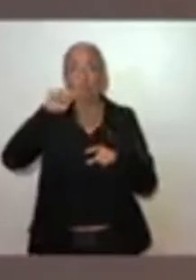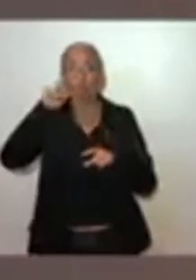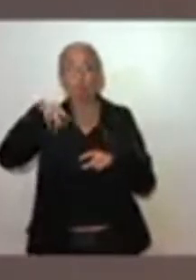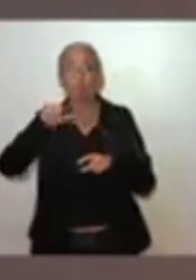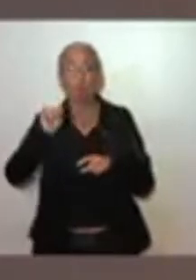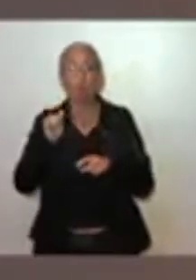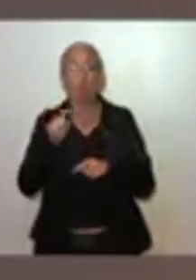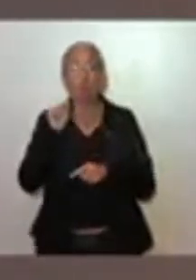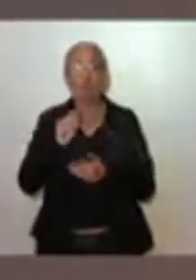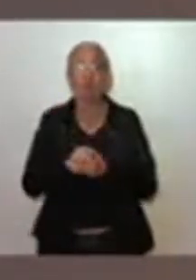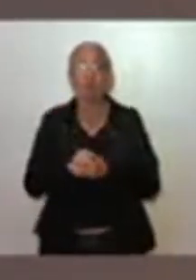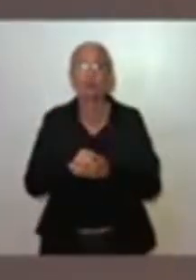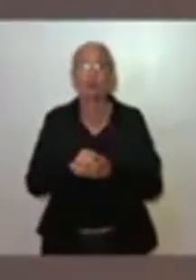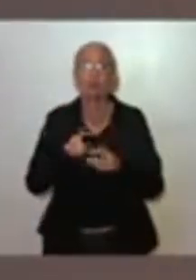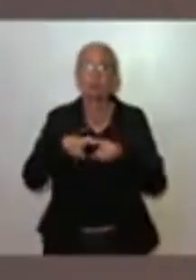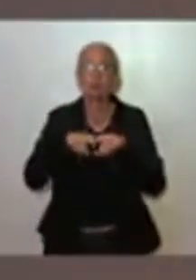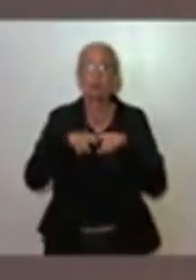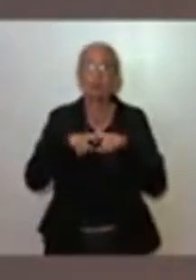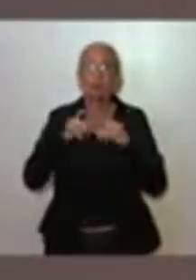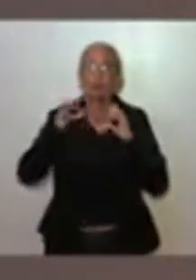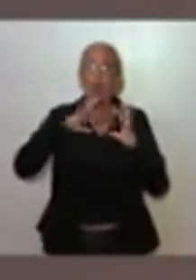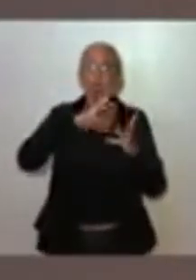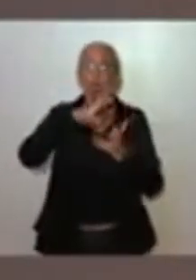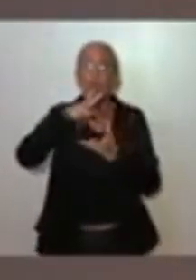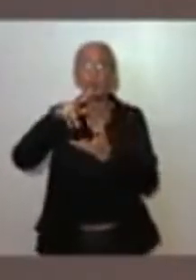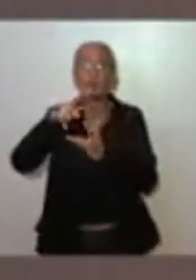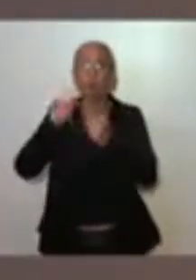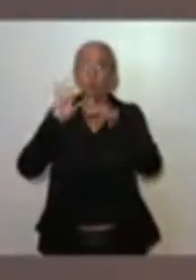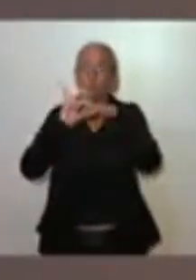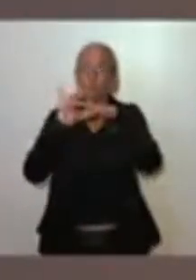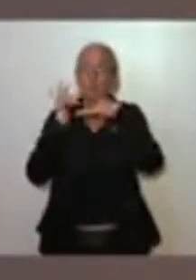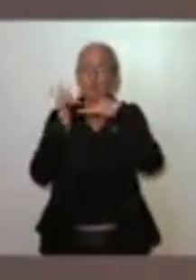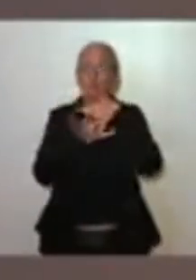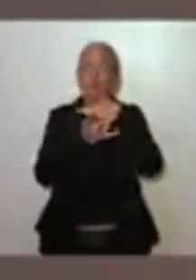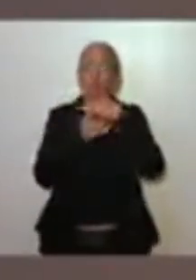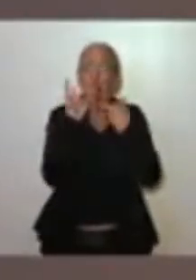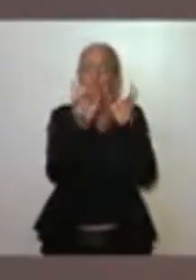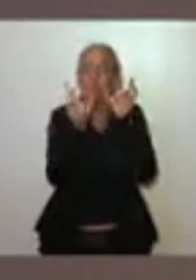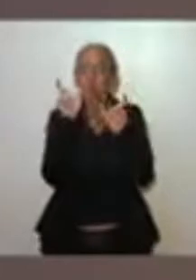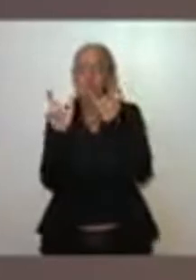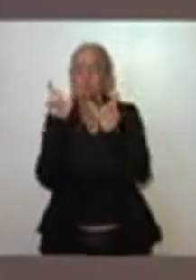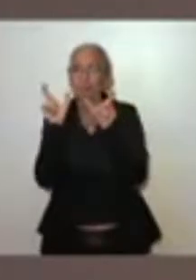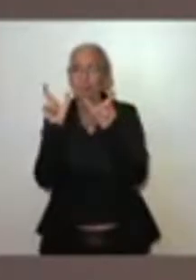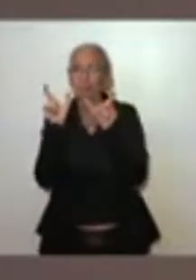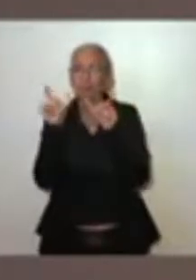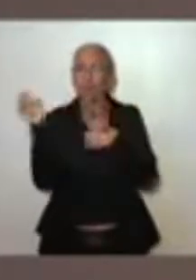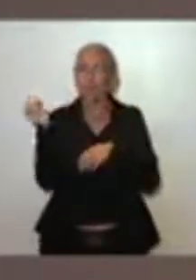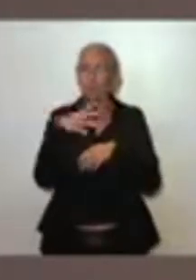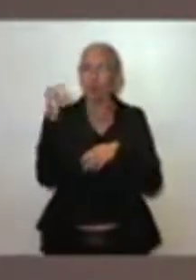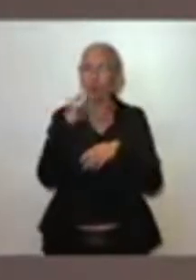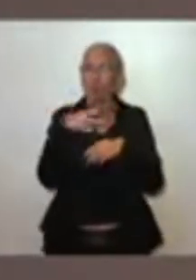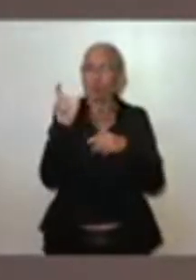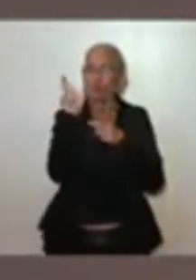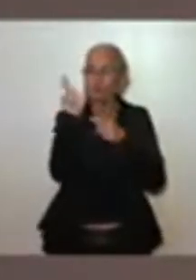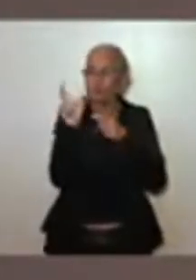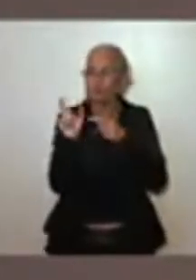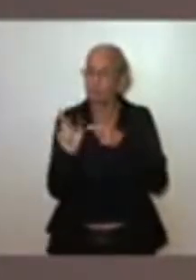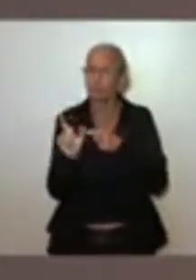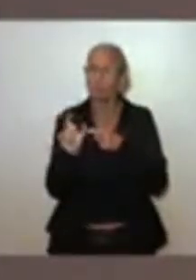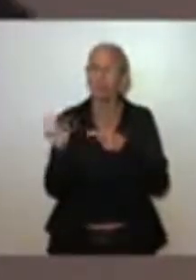portanto é um mundo essa essas palavras todas são palavras novas nas nossas